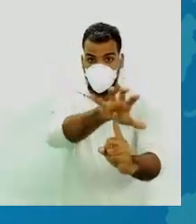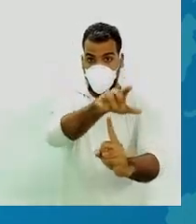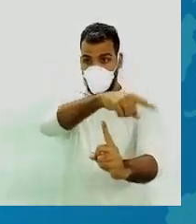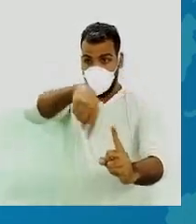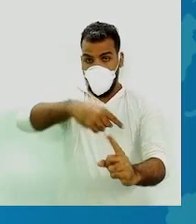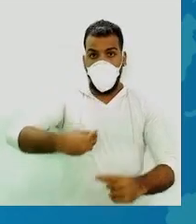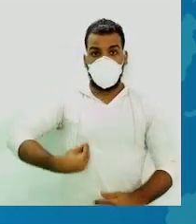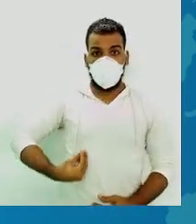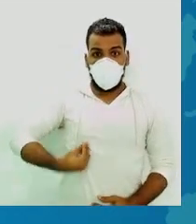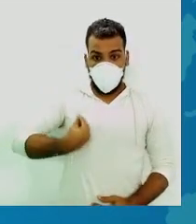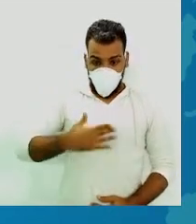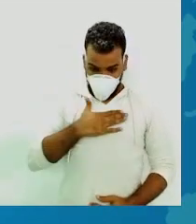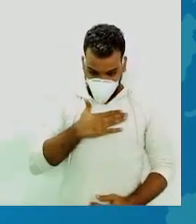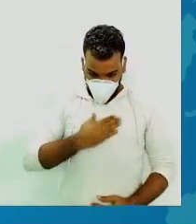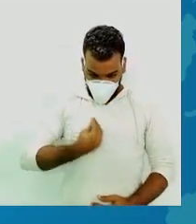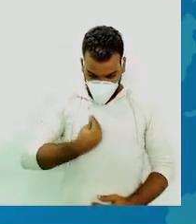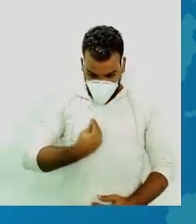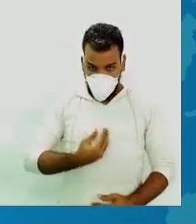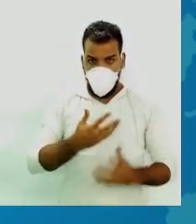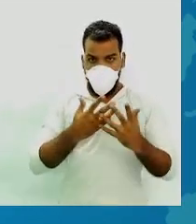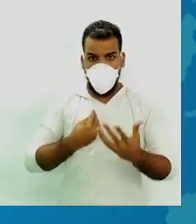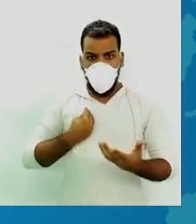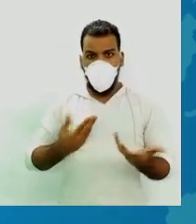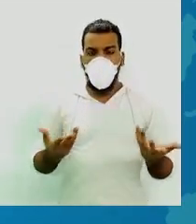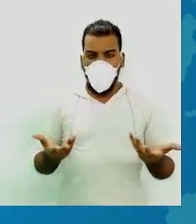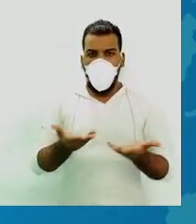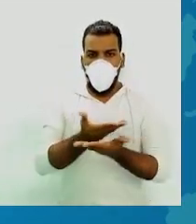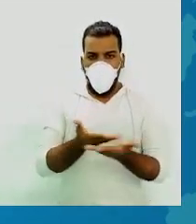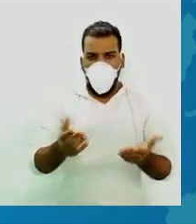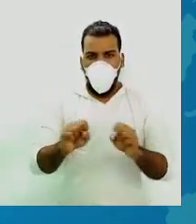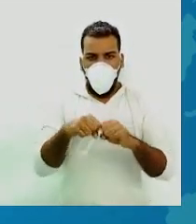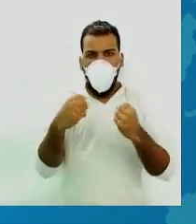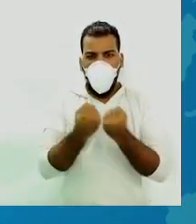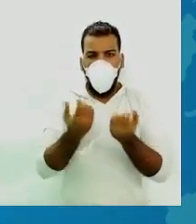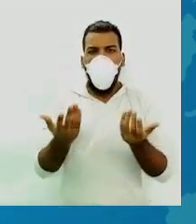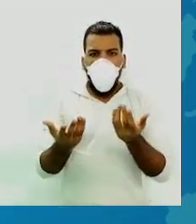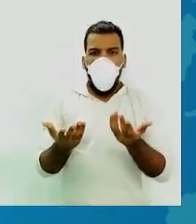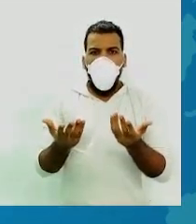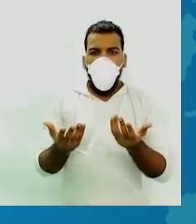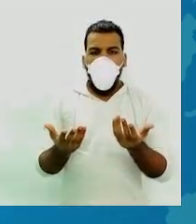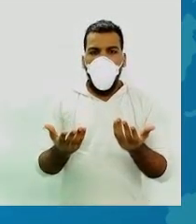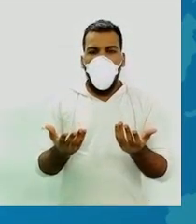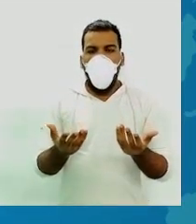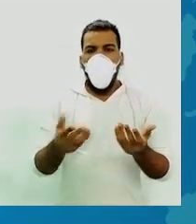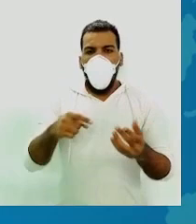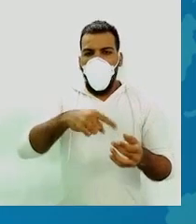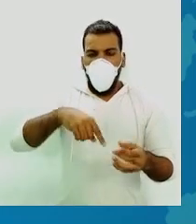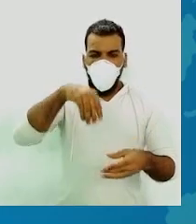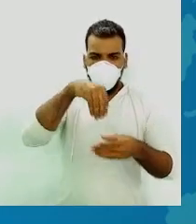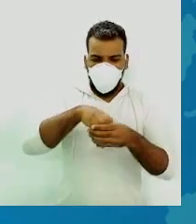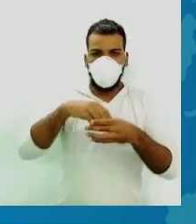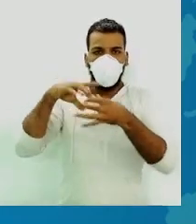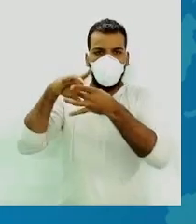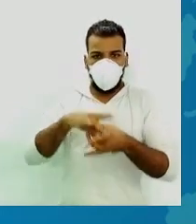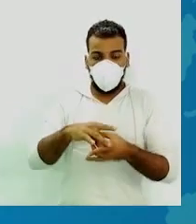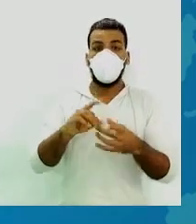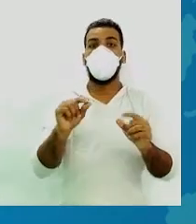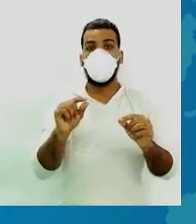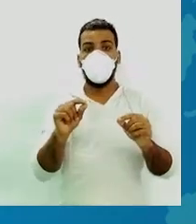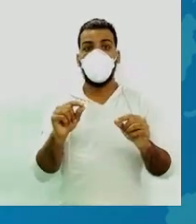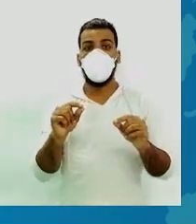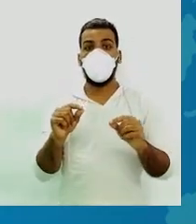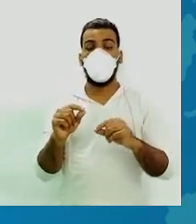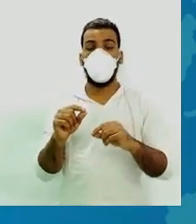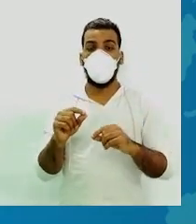a minha vida como um indivíduo, como um ser social e dentro do contexto do coletivismo, eu fico